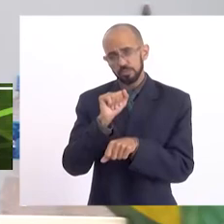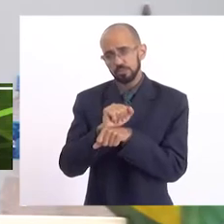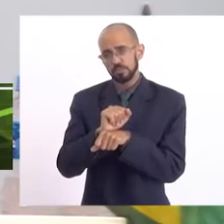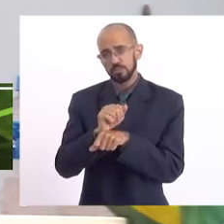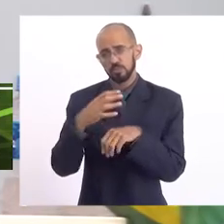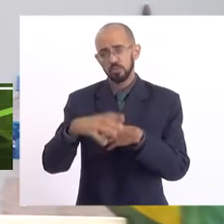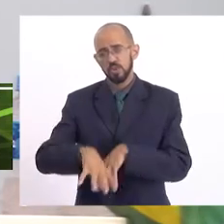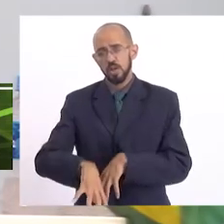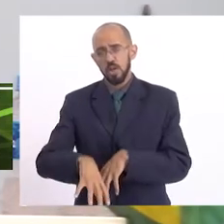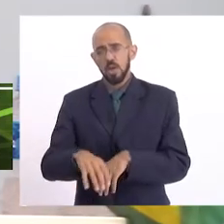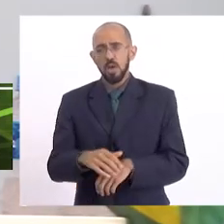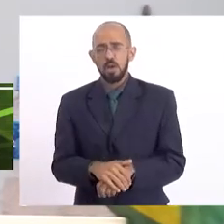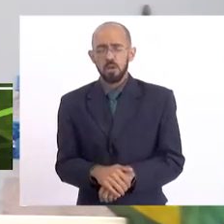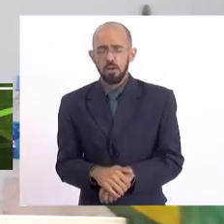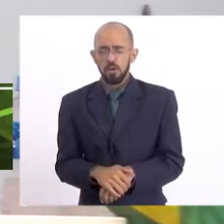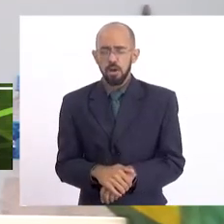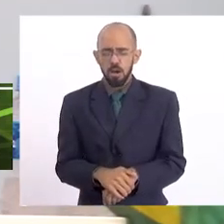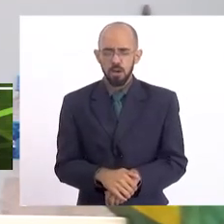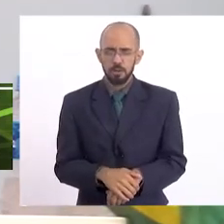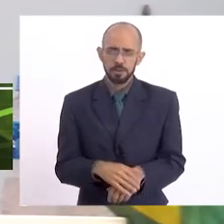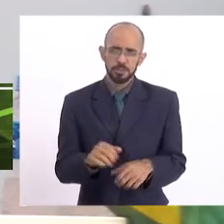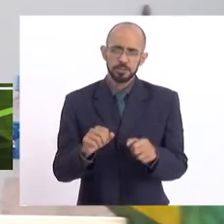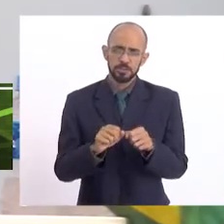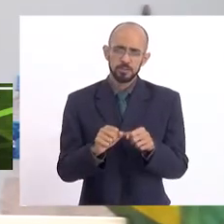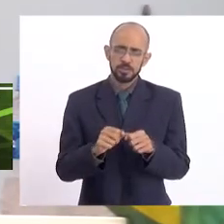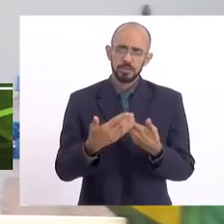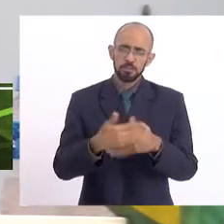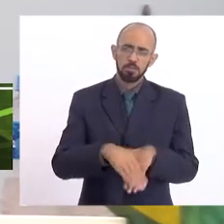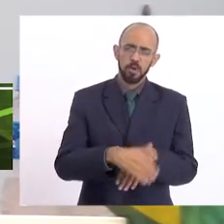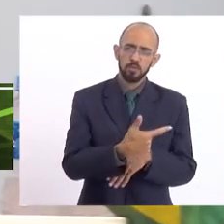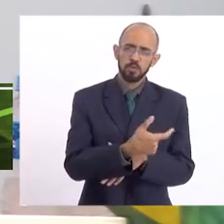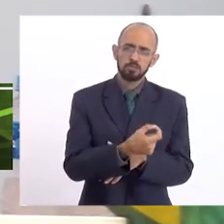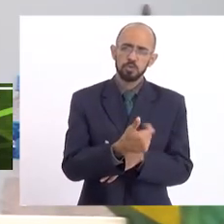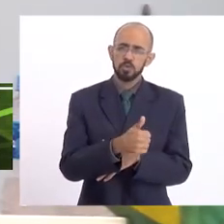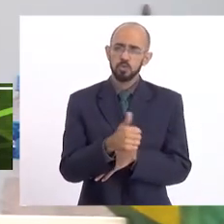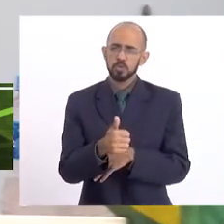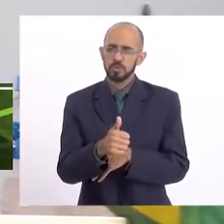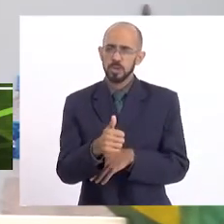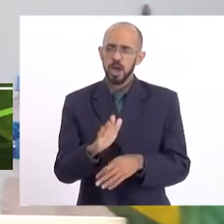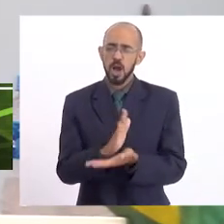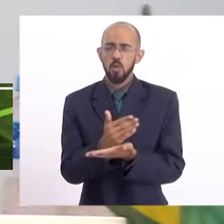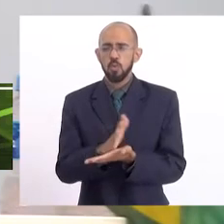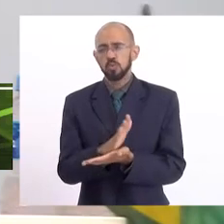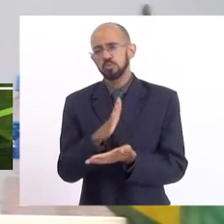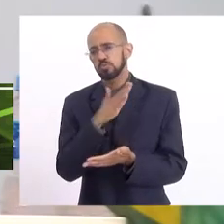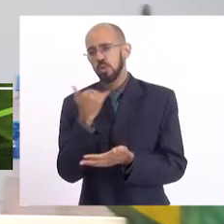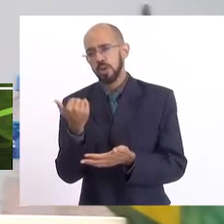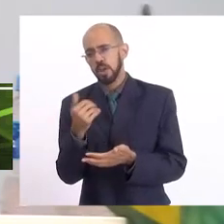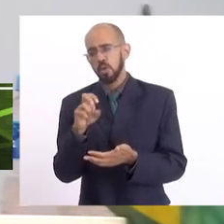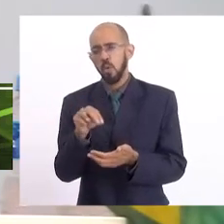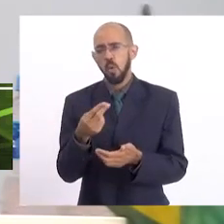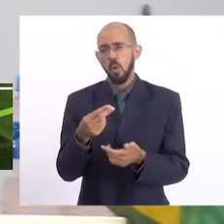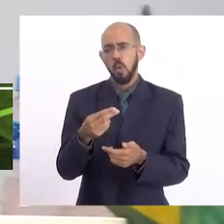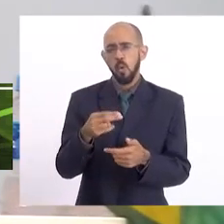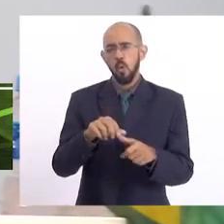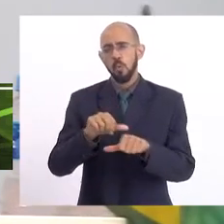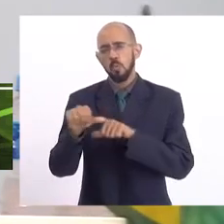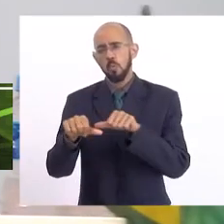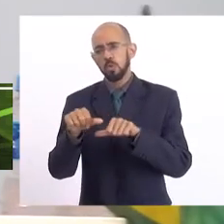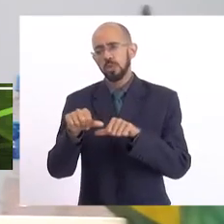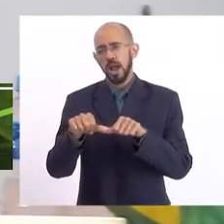foi realizado em 2011, certamente tem aprovados ali, ou que já morreram, ou que já se mudaram, que foram para outra carreira, já